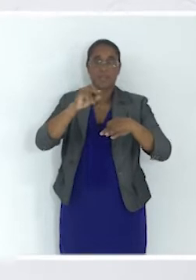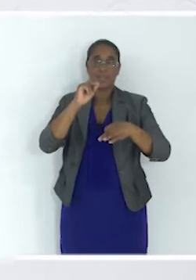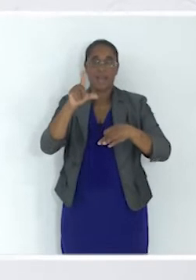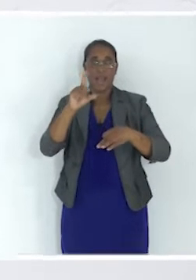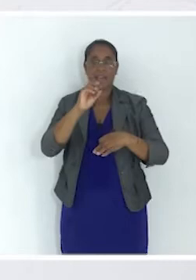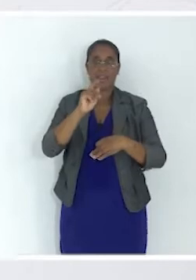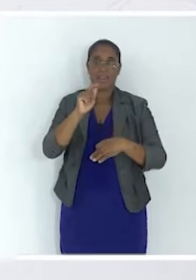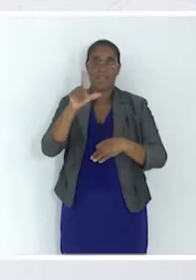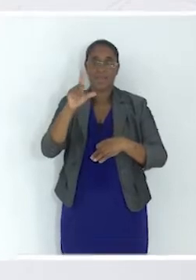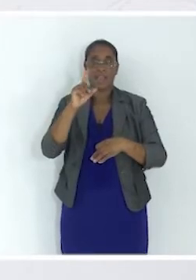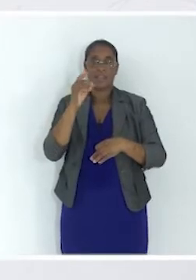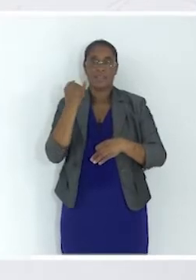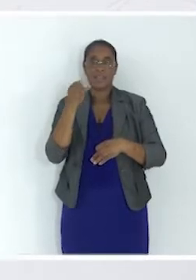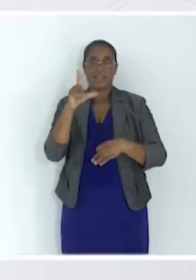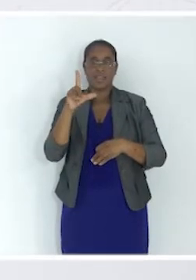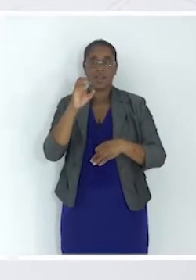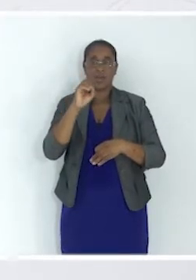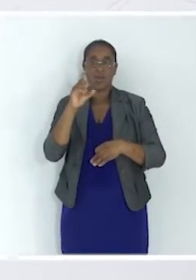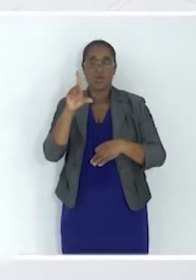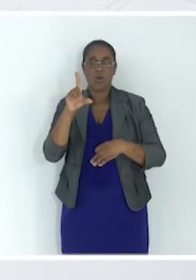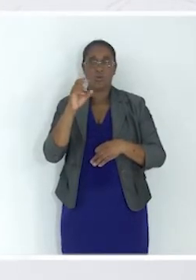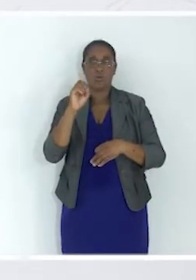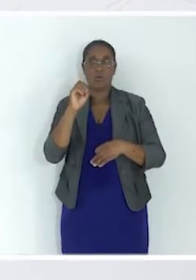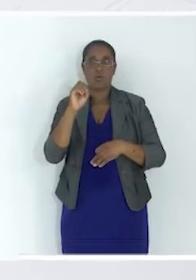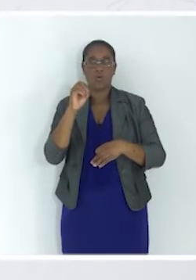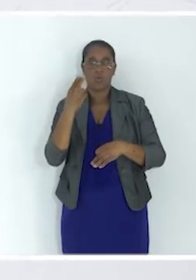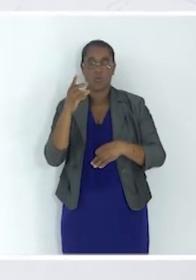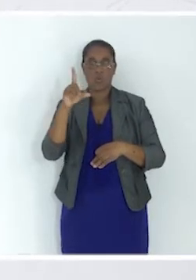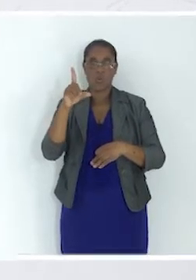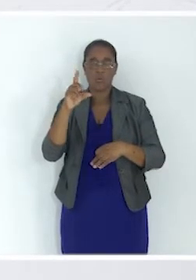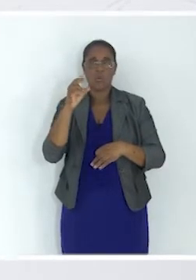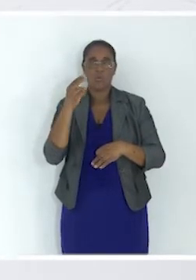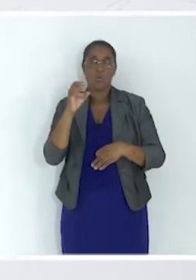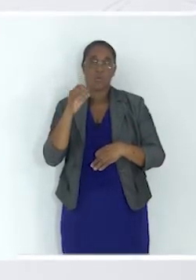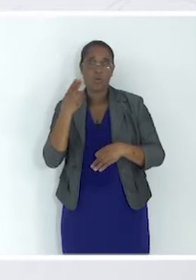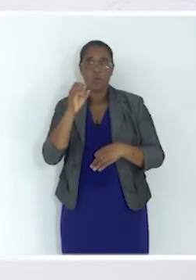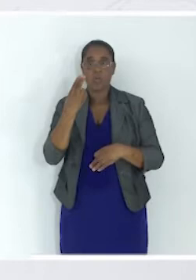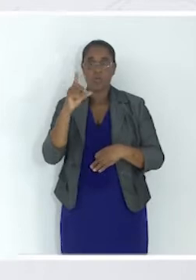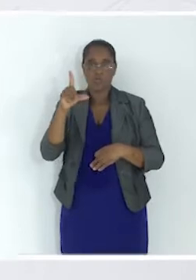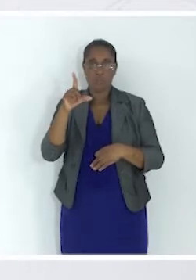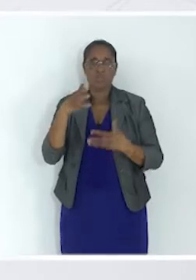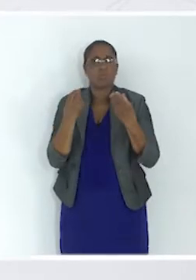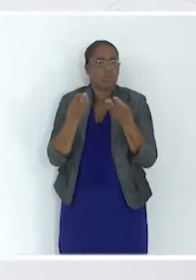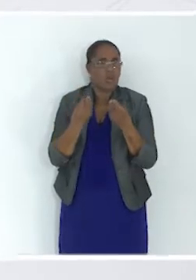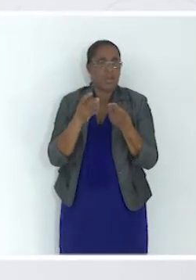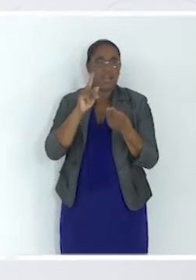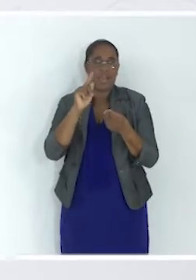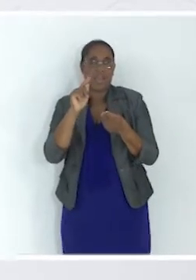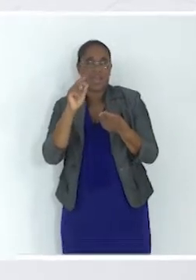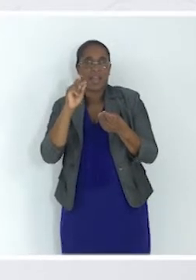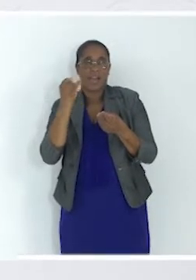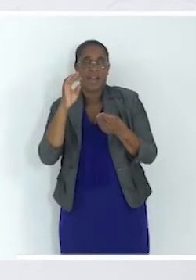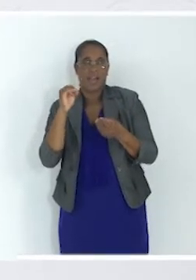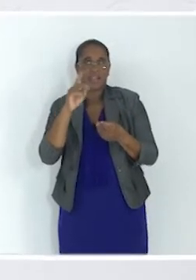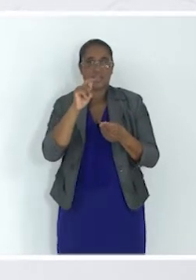ul fazem geralmente o plural em ais, eis, eis, ois ou uis.